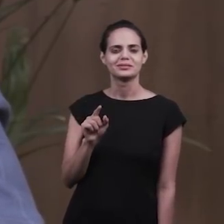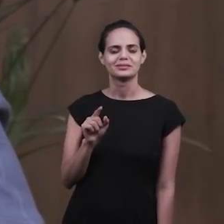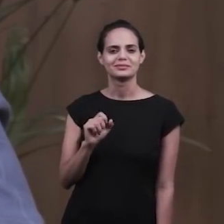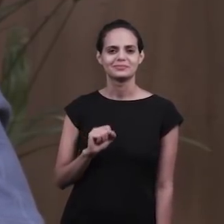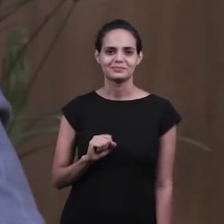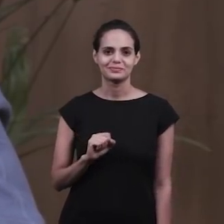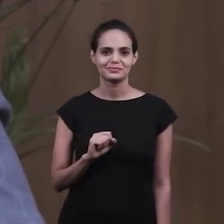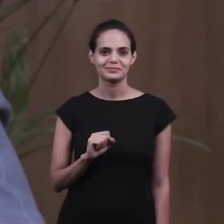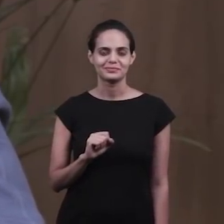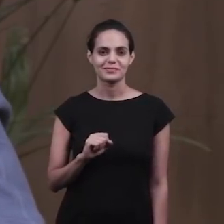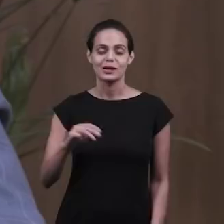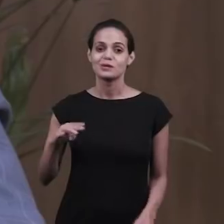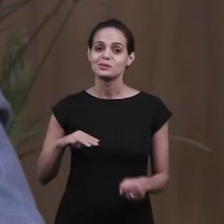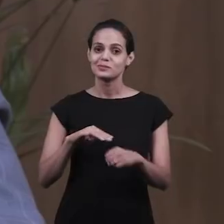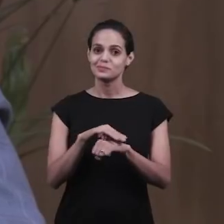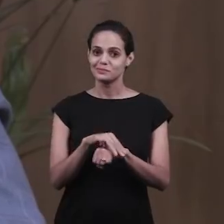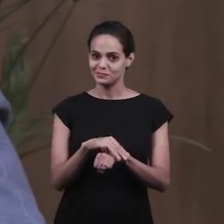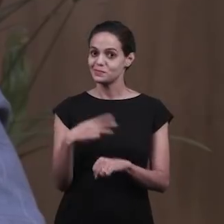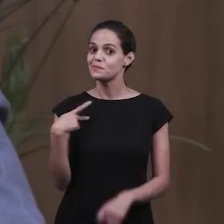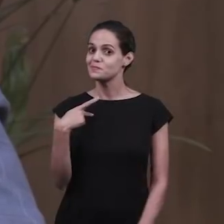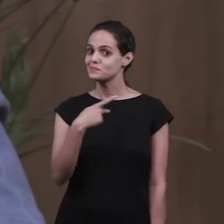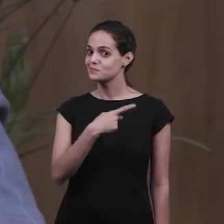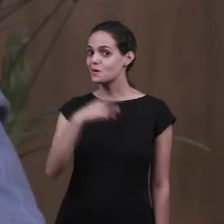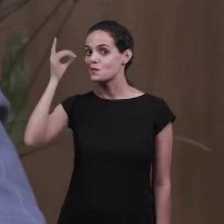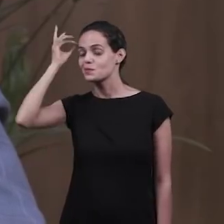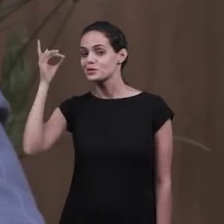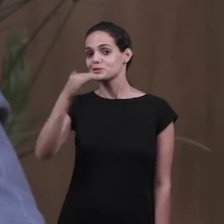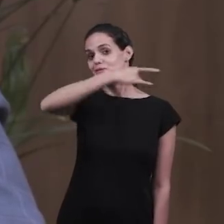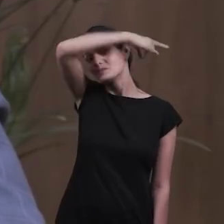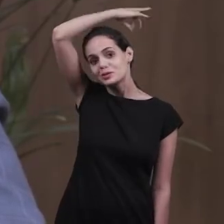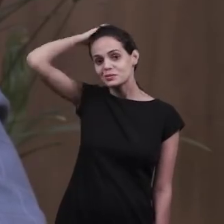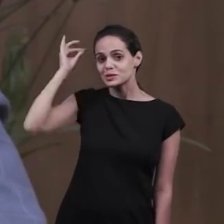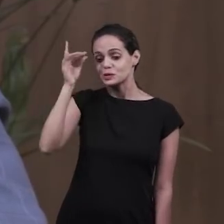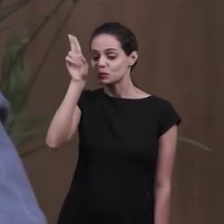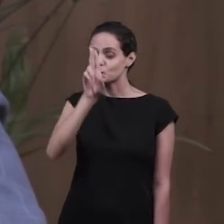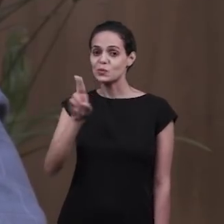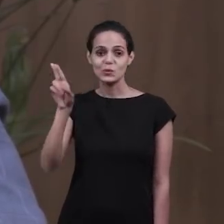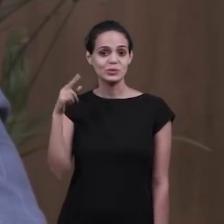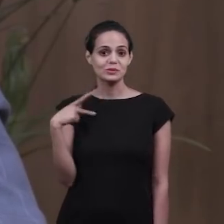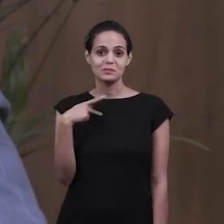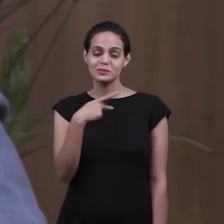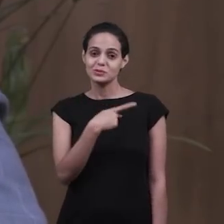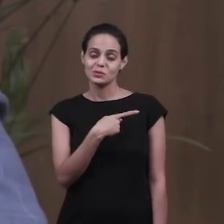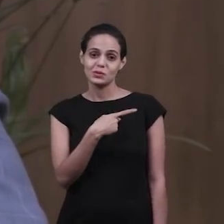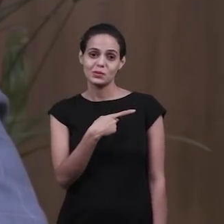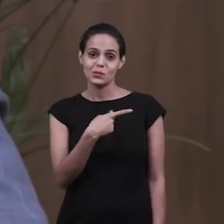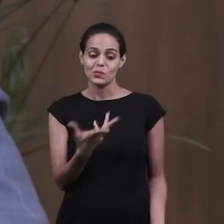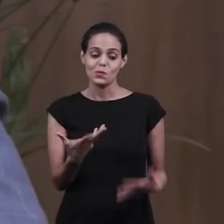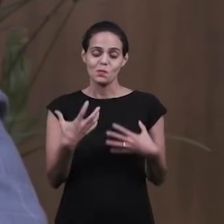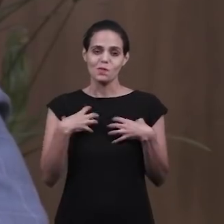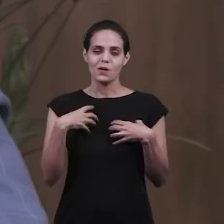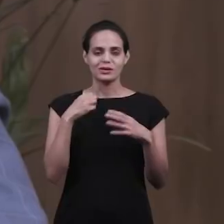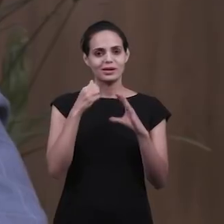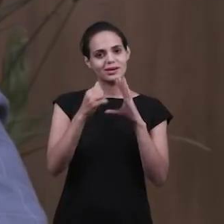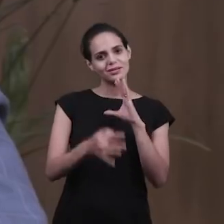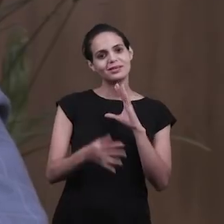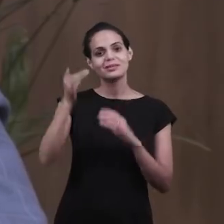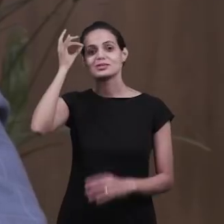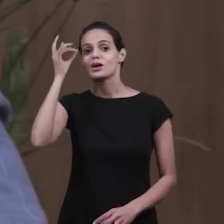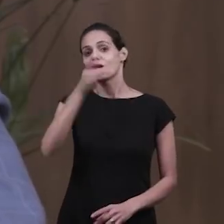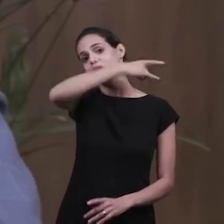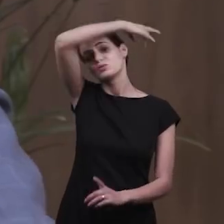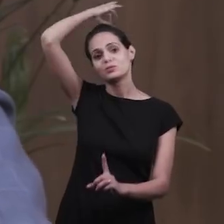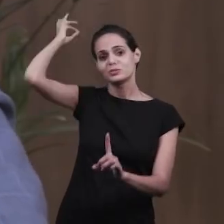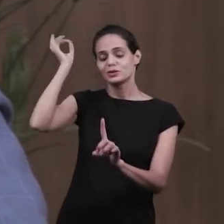o Espírito Santo usa as pessoas dentro das suas características e a função é ele que dá, é o Espírito Santo que